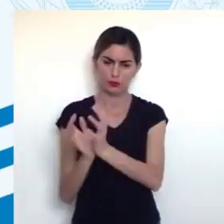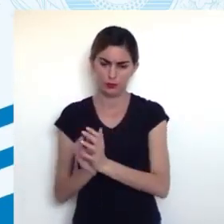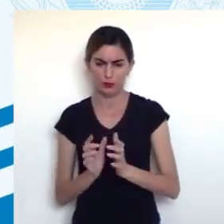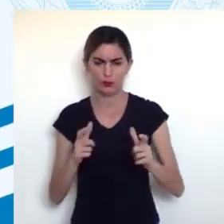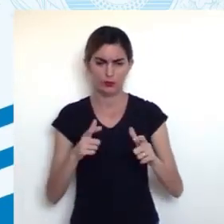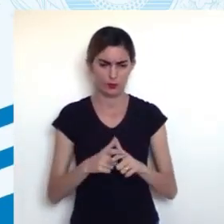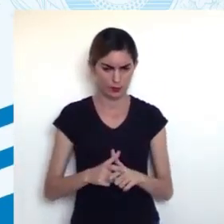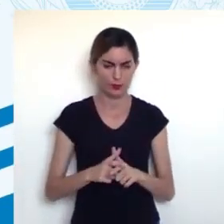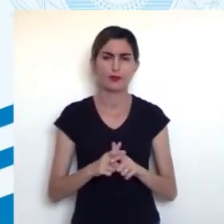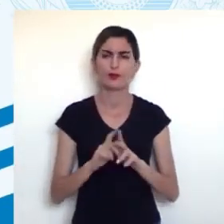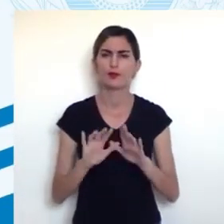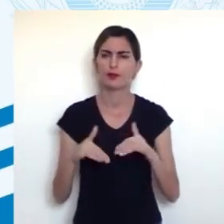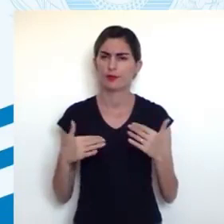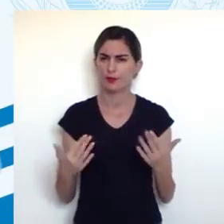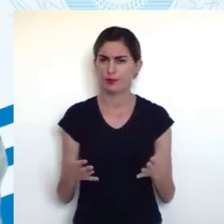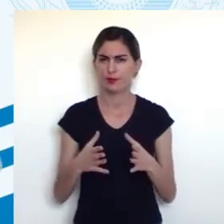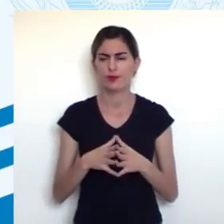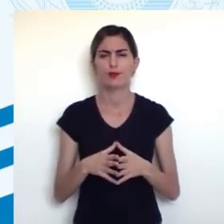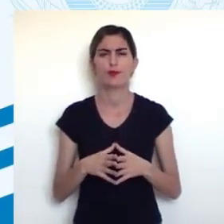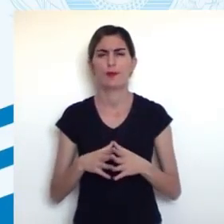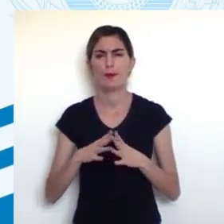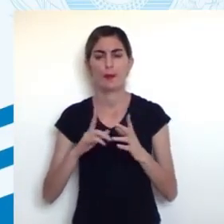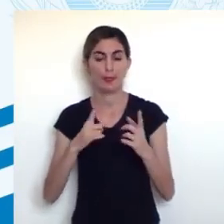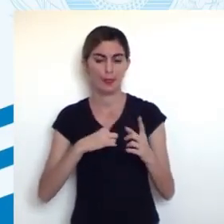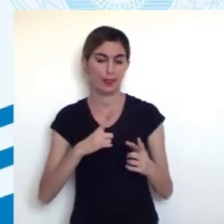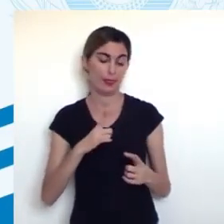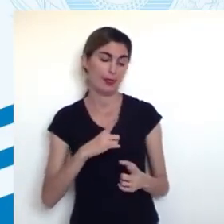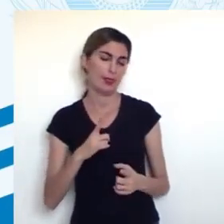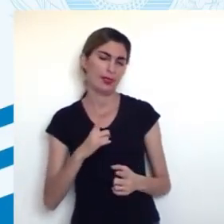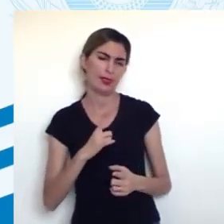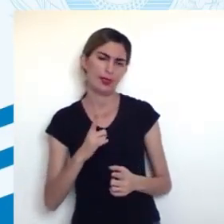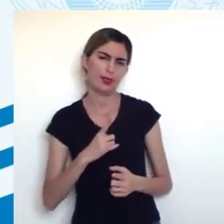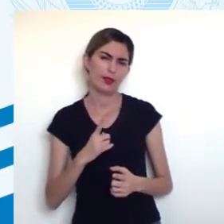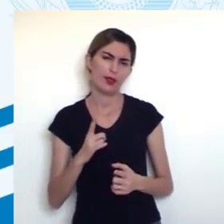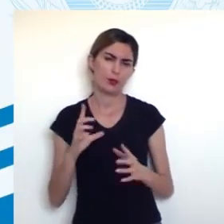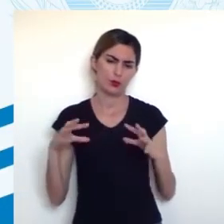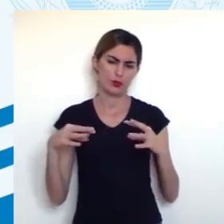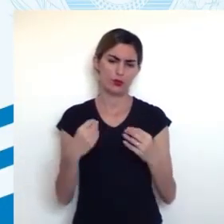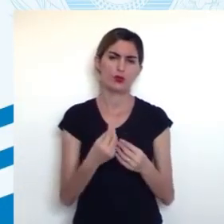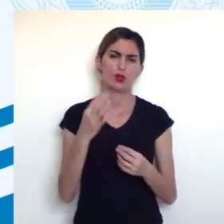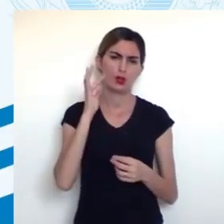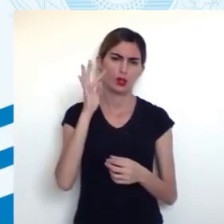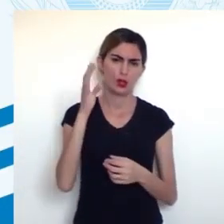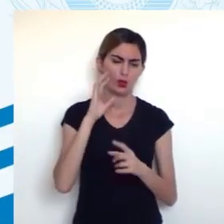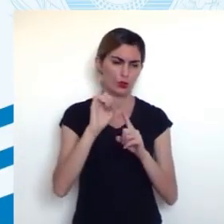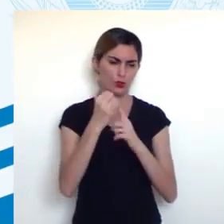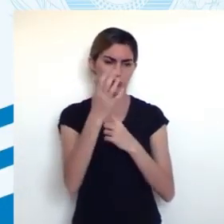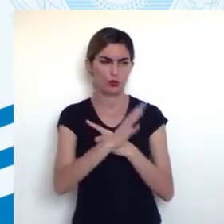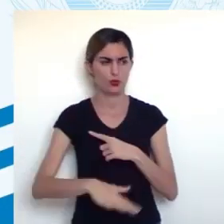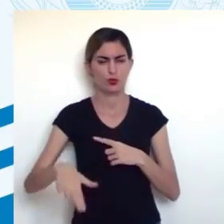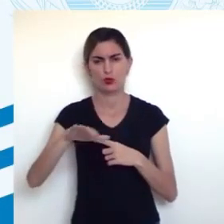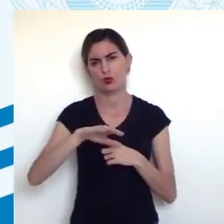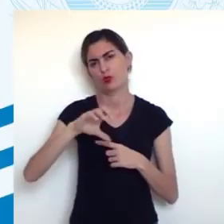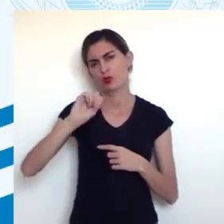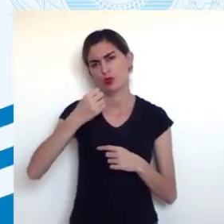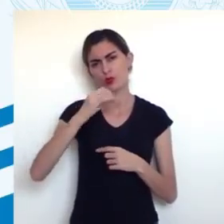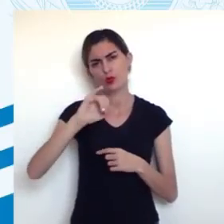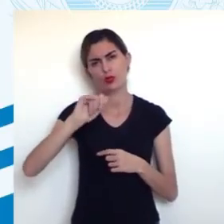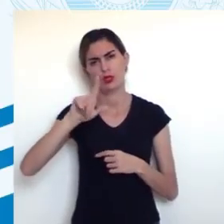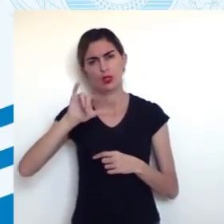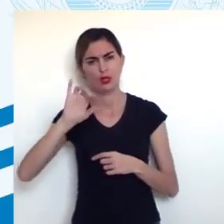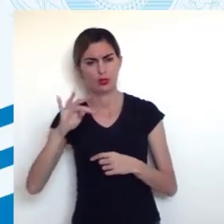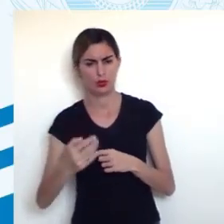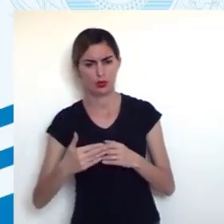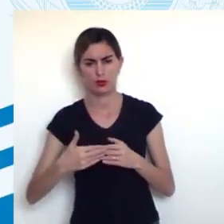pequenas, mas representativas, né? Então nós temos aí, então a teoria socialista